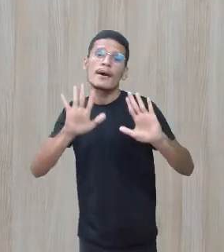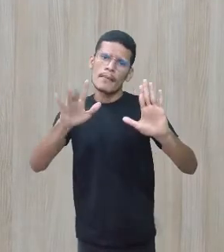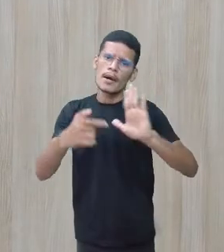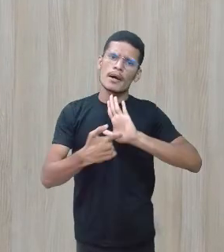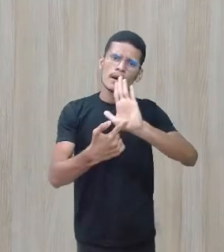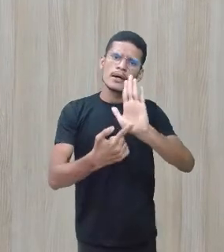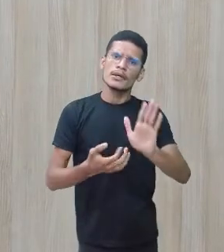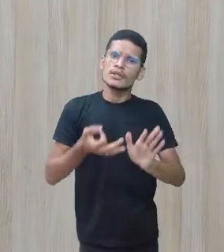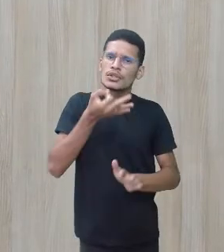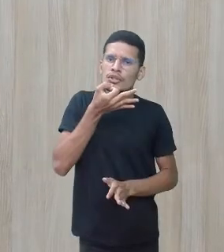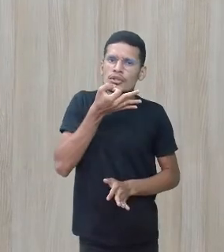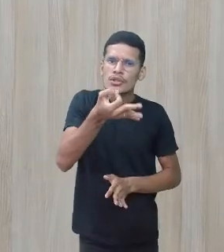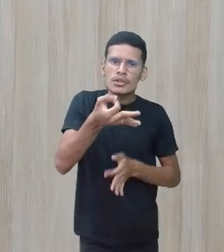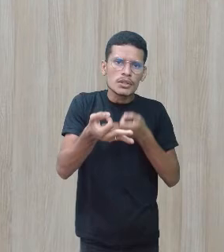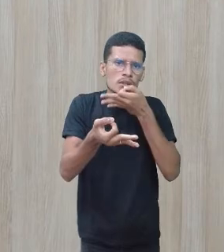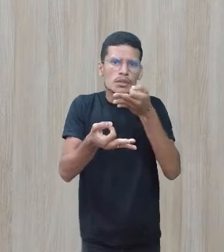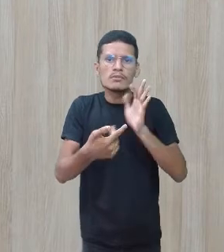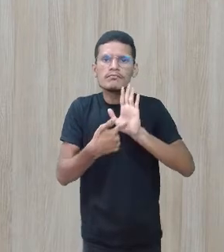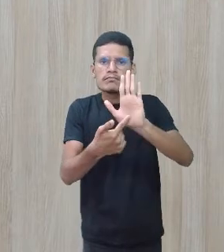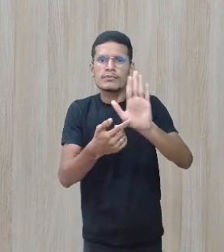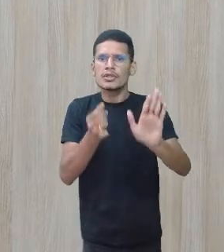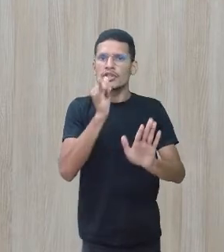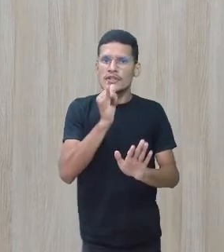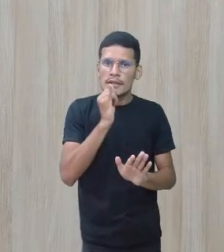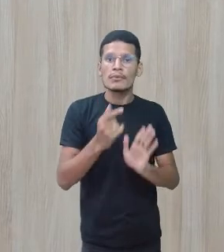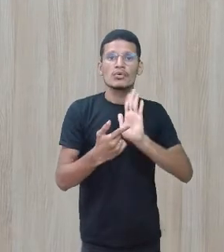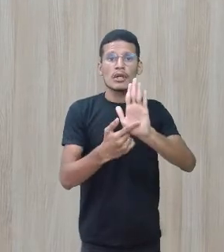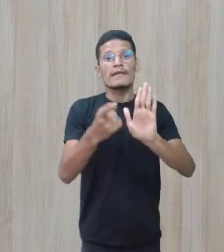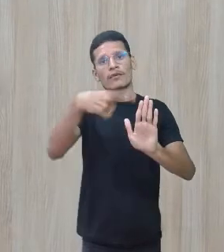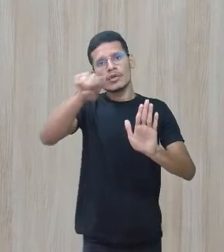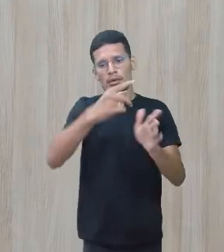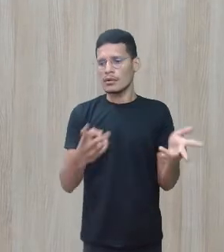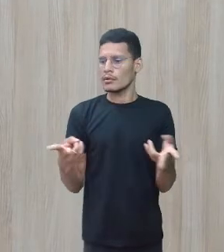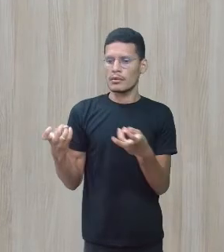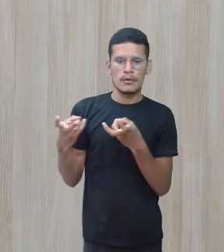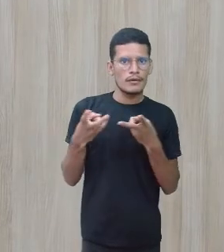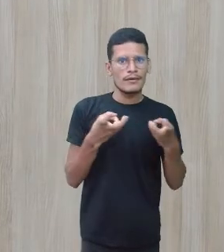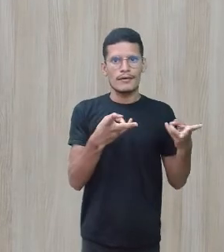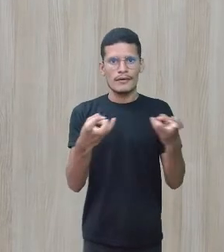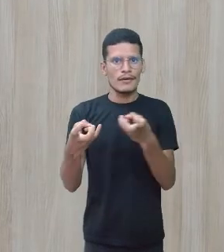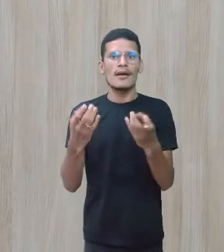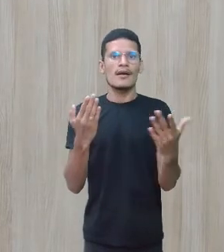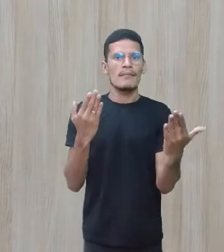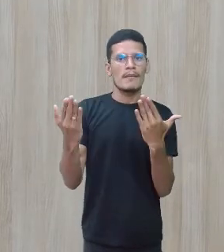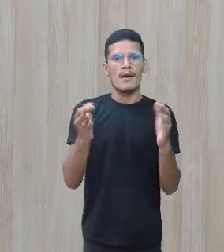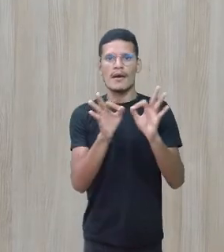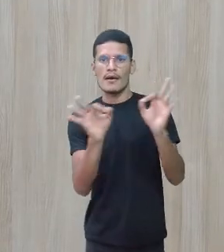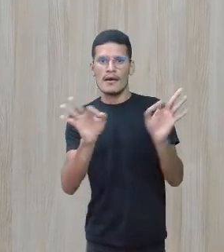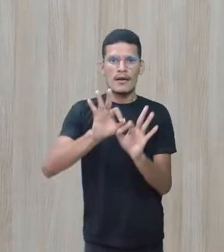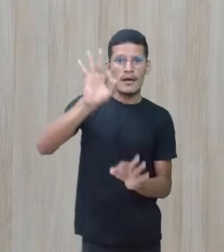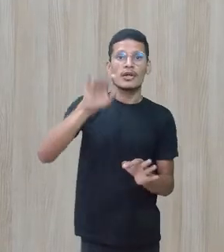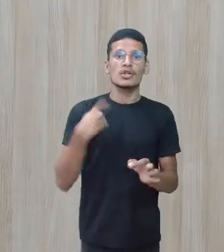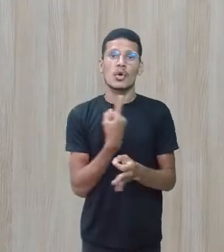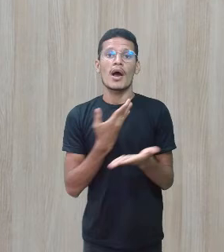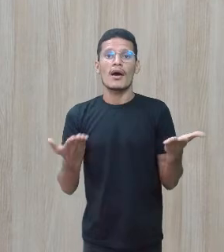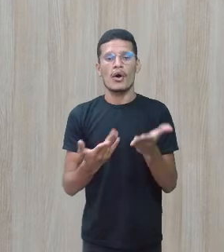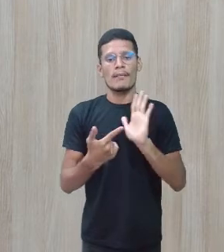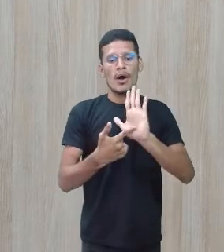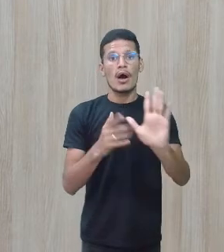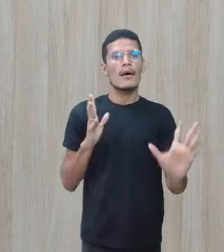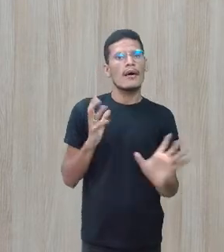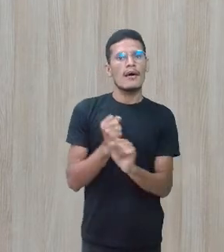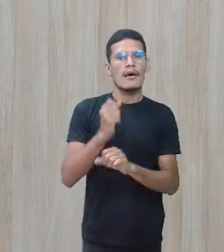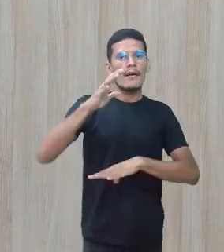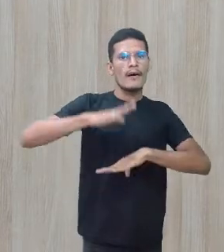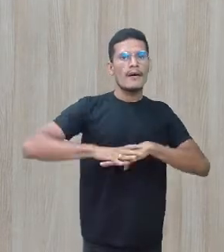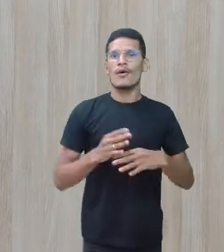agora, você percebeu essa relação entre as medidas e agora a gente está formalizando o jeito matemático, né, de resolver esse cálculo, tá